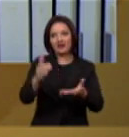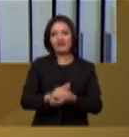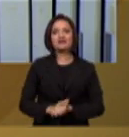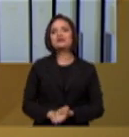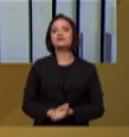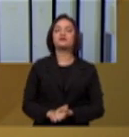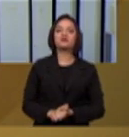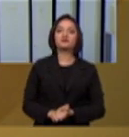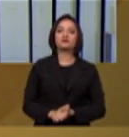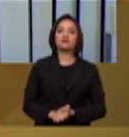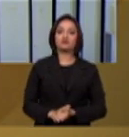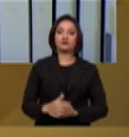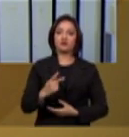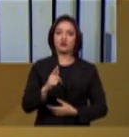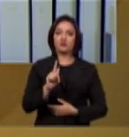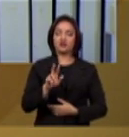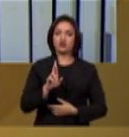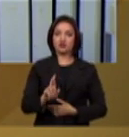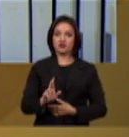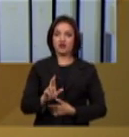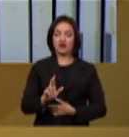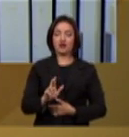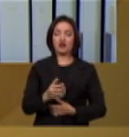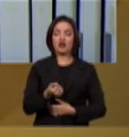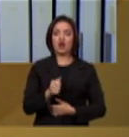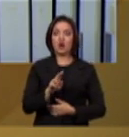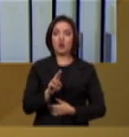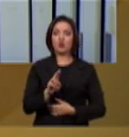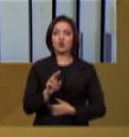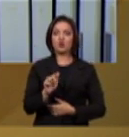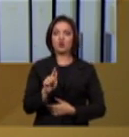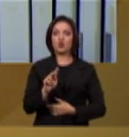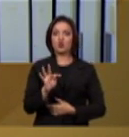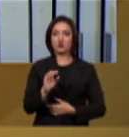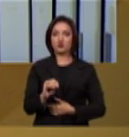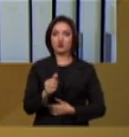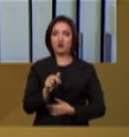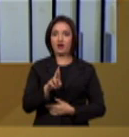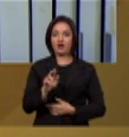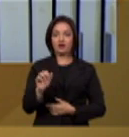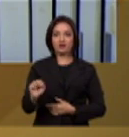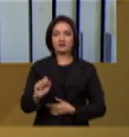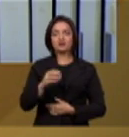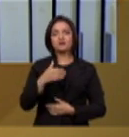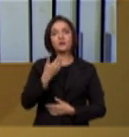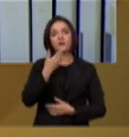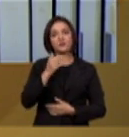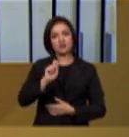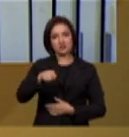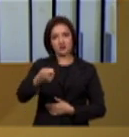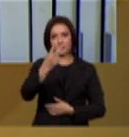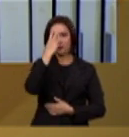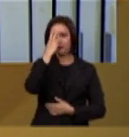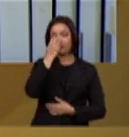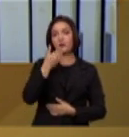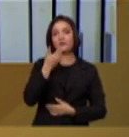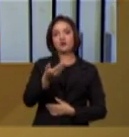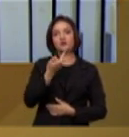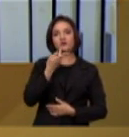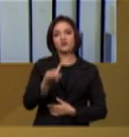O Procurador-Geral da República, doutor Augusto Aras, pediu para fazer uso da palavra. Passo a palavra à sua excelência, o